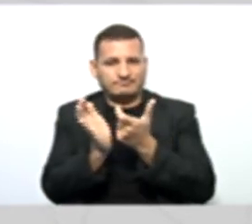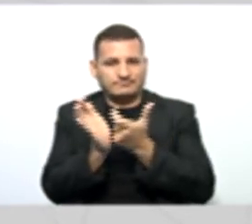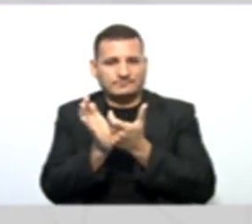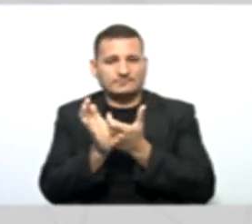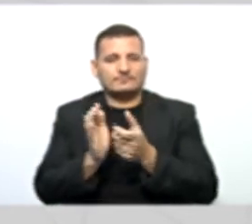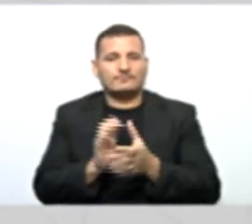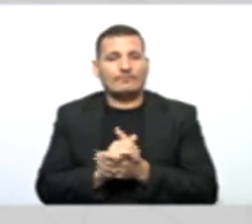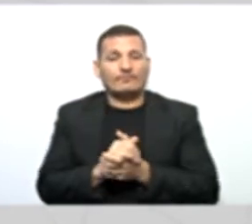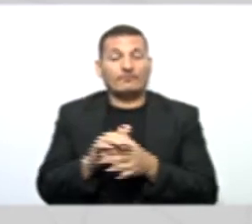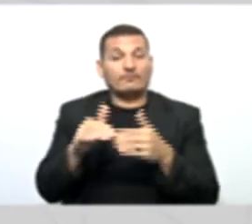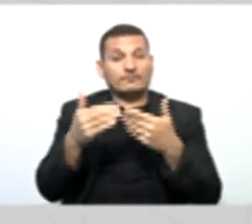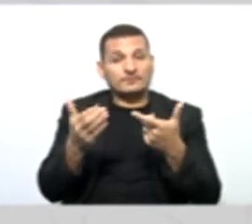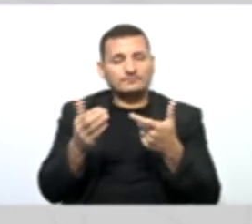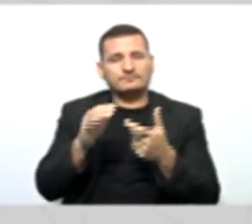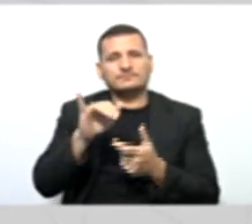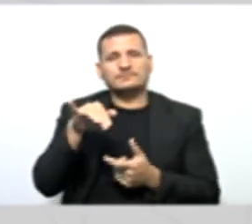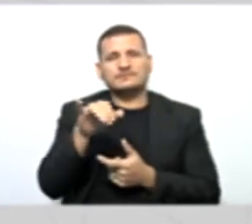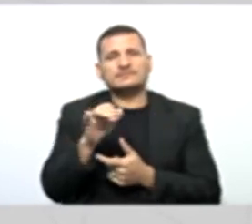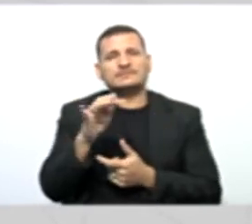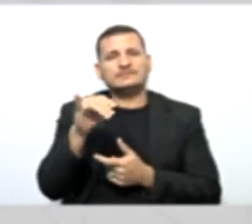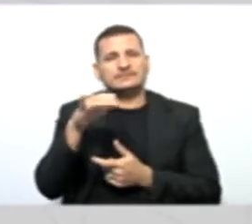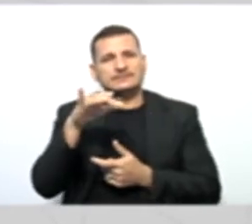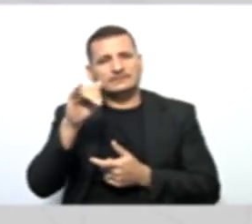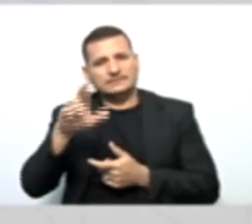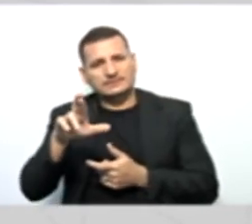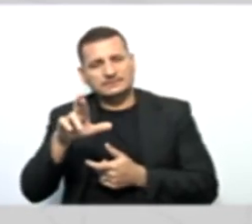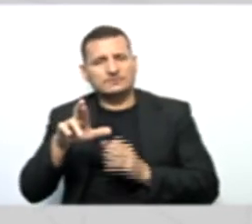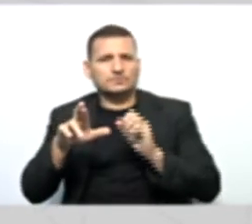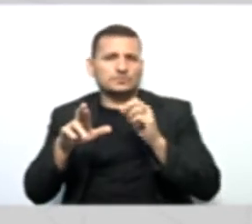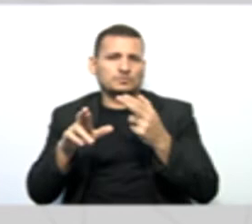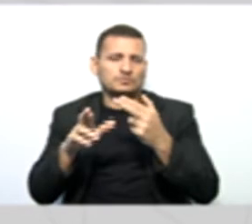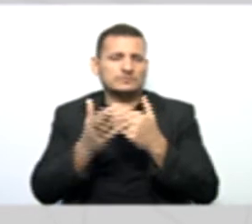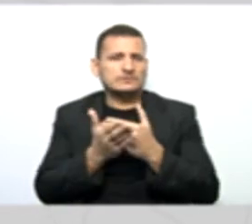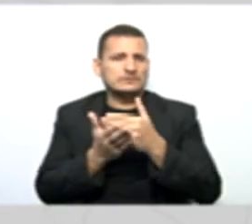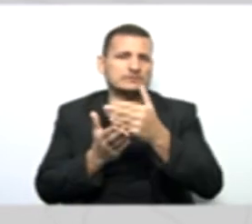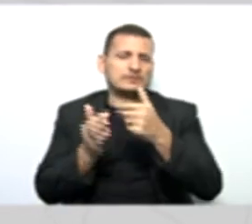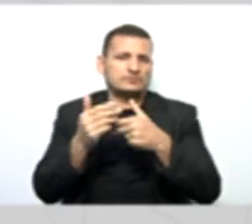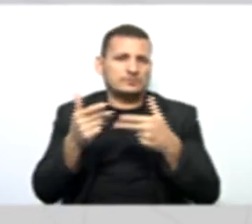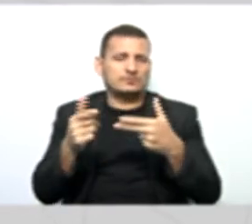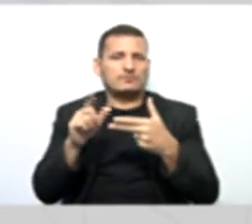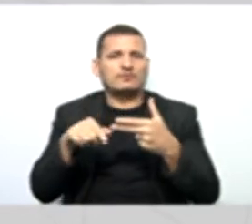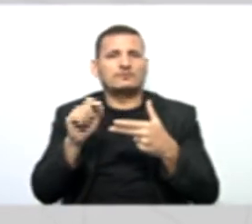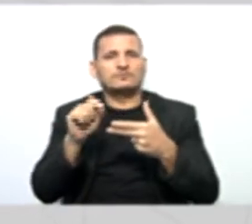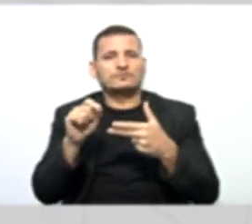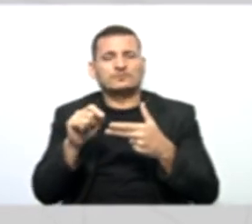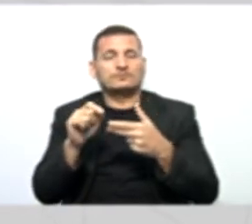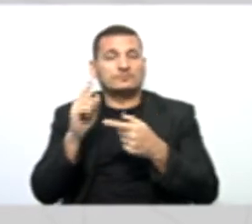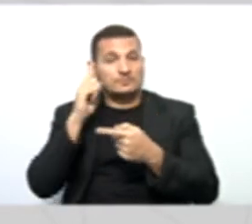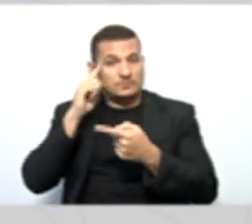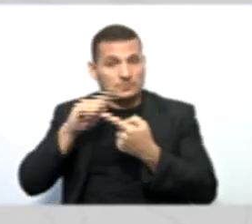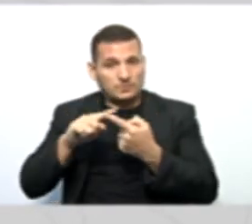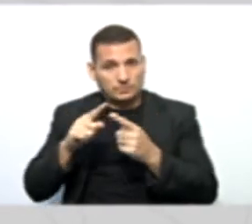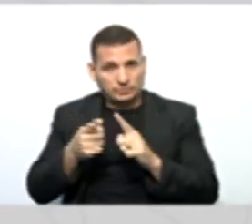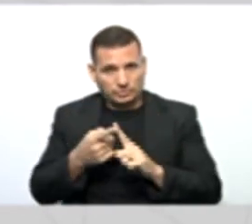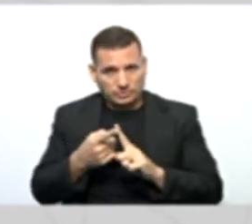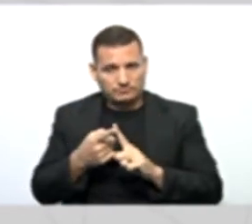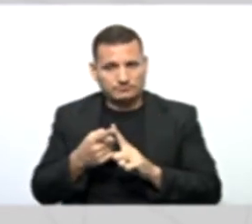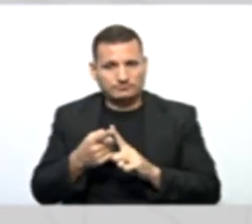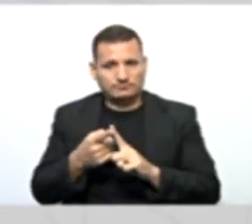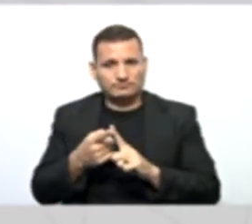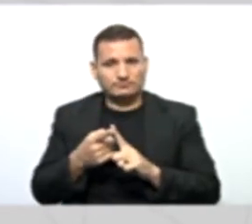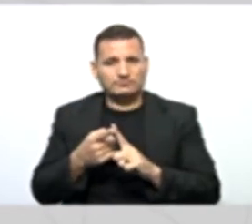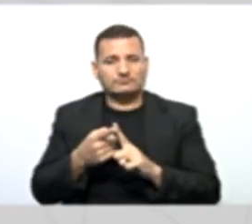Logo, instanciar ou inicializar um objeto é o ato de trazer ele de uma lógica escrita para um